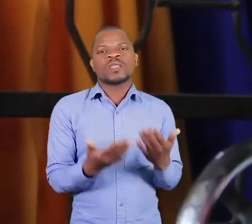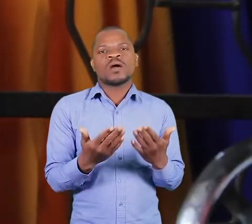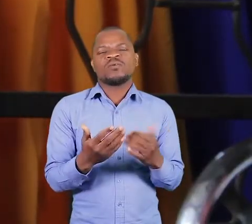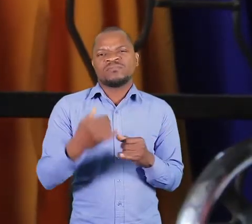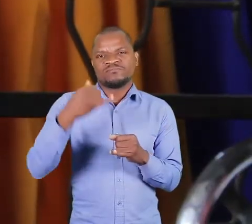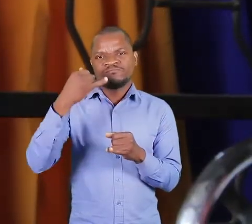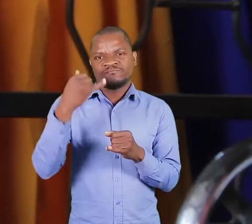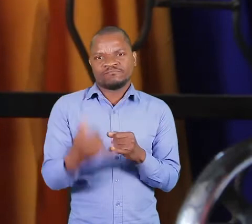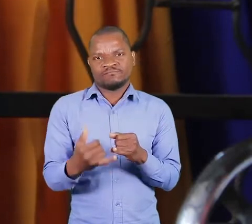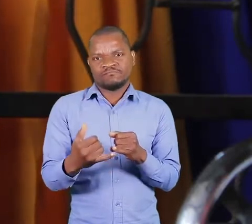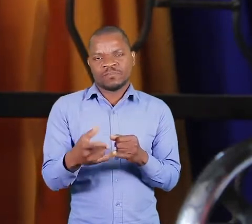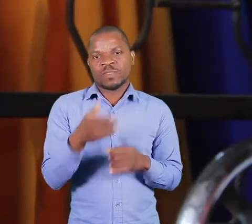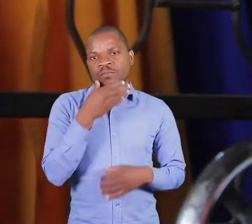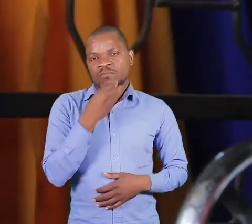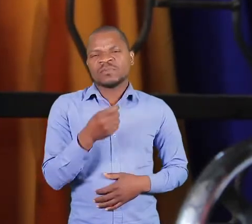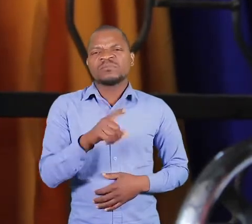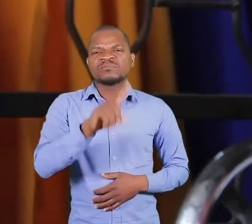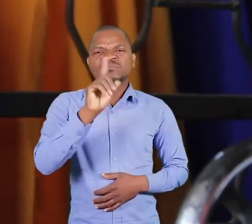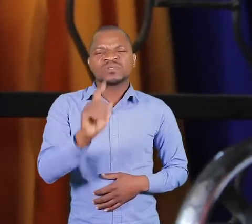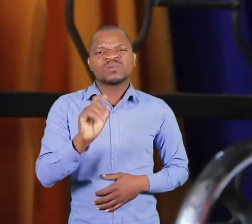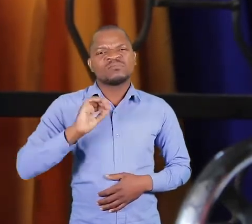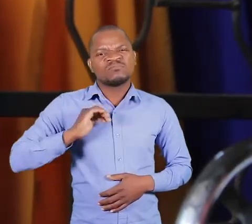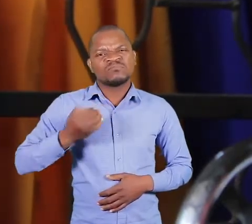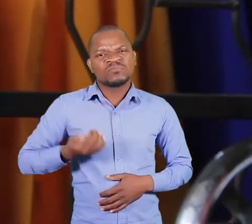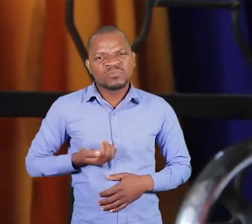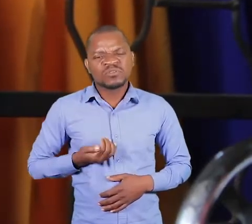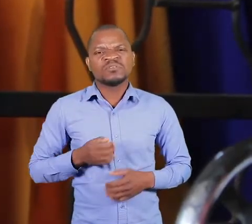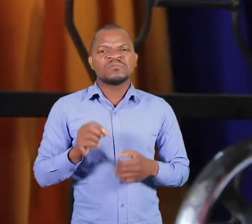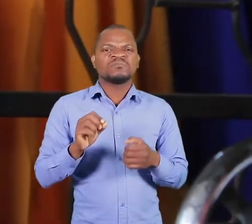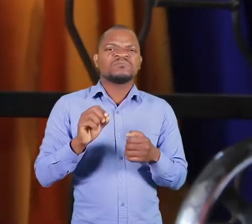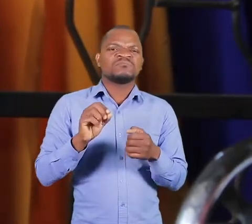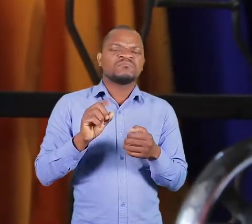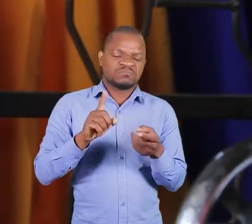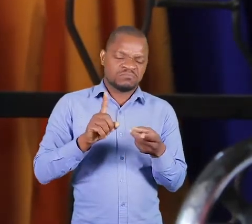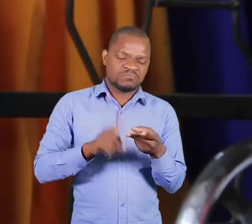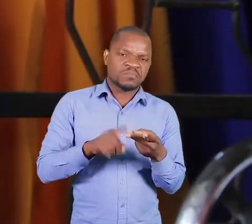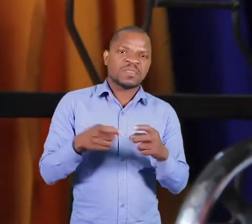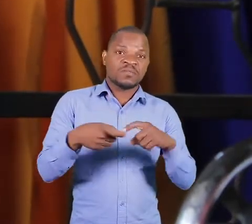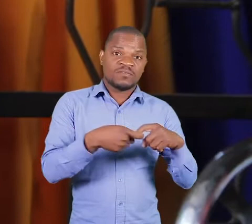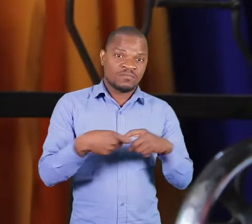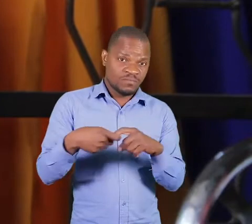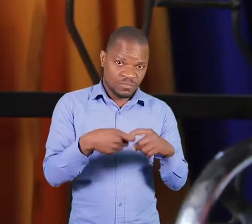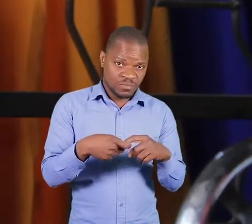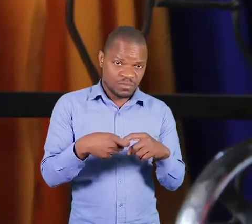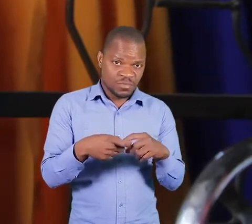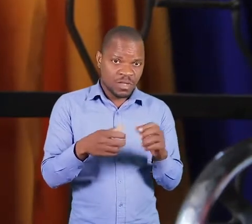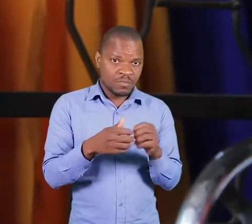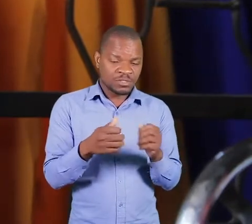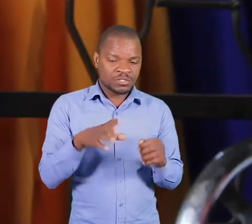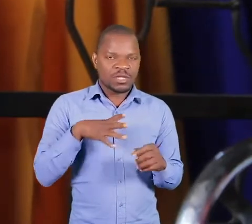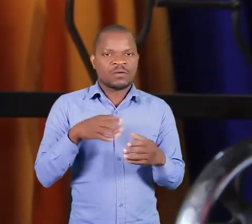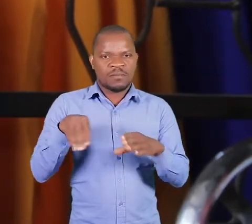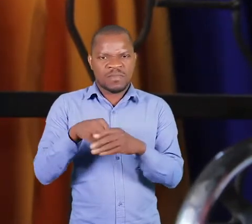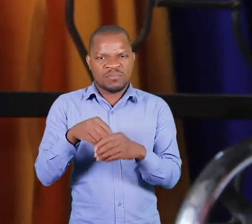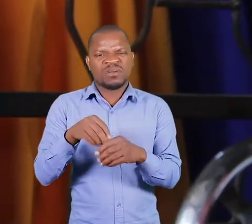Certo, e para terminarmos, Sr. Claudino, o que a mulher ganha? O que, que a família ganha quando temos alguém que